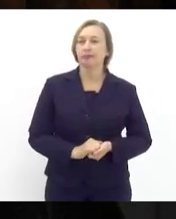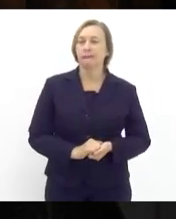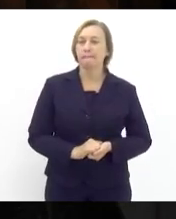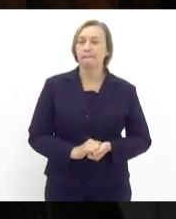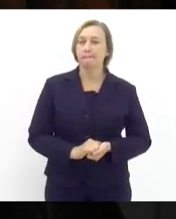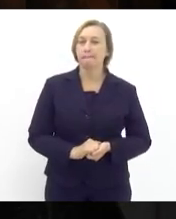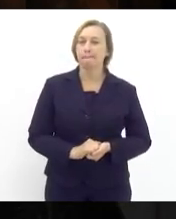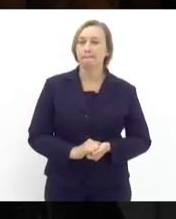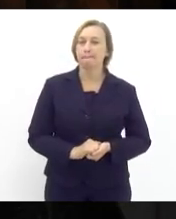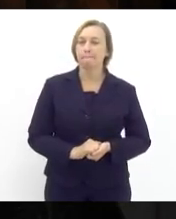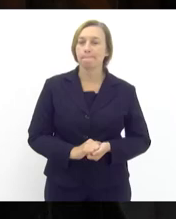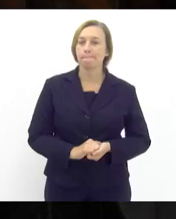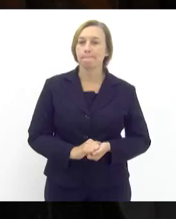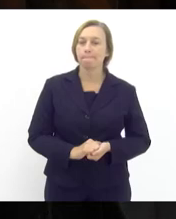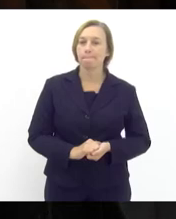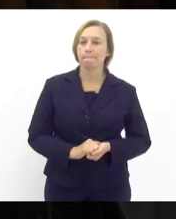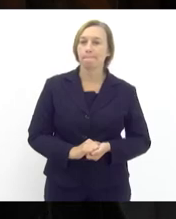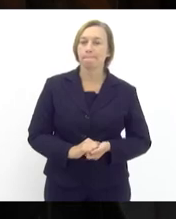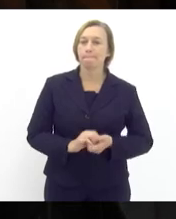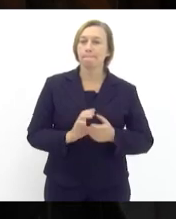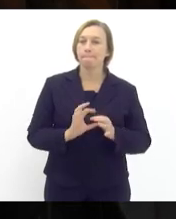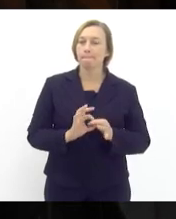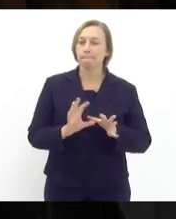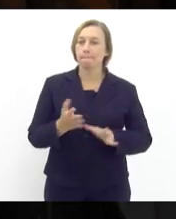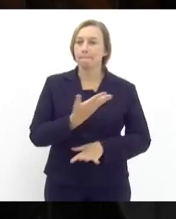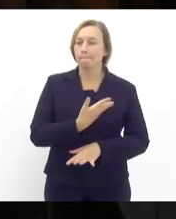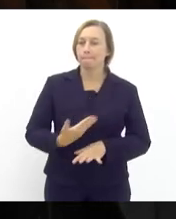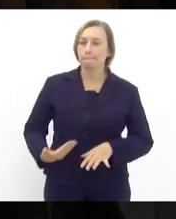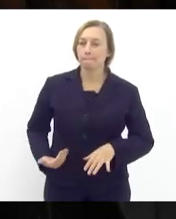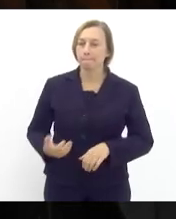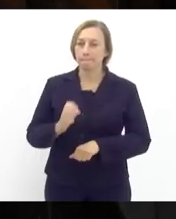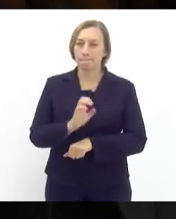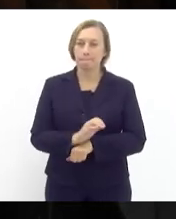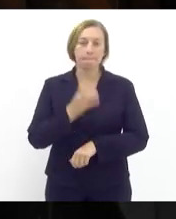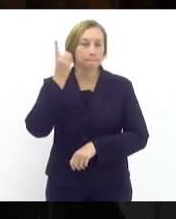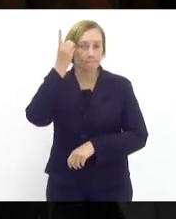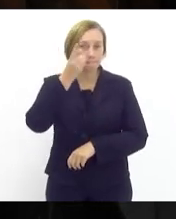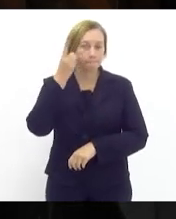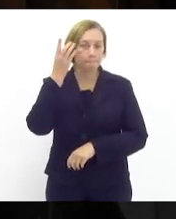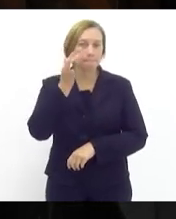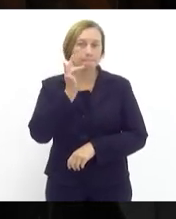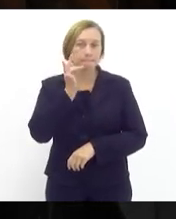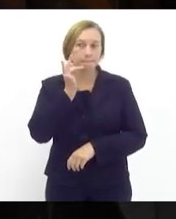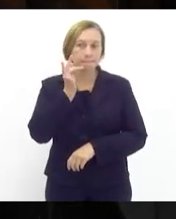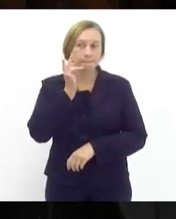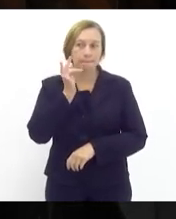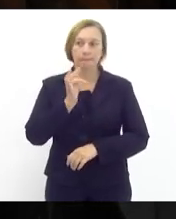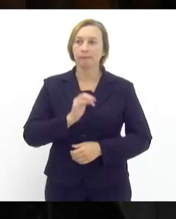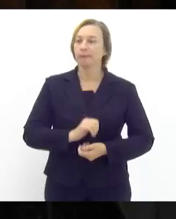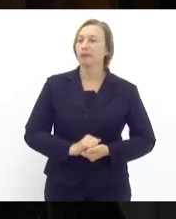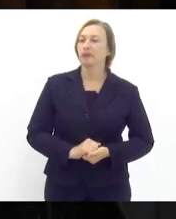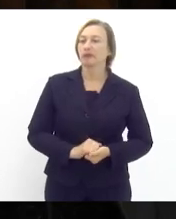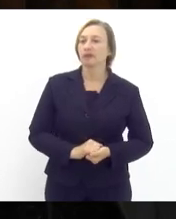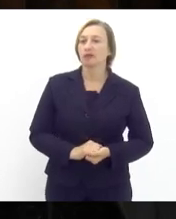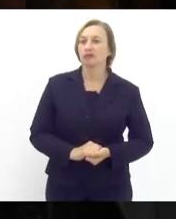para autorizar o governo do estado deputado Jorge Felipe Neto